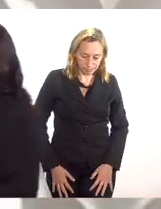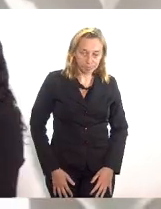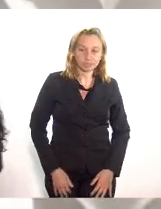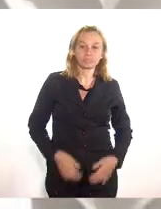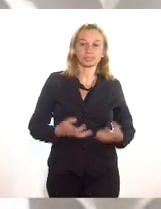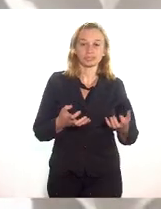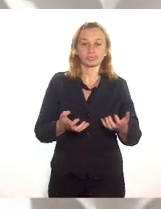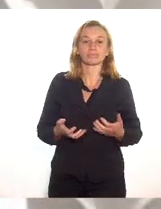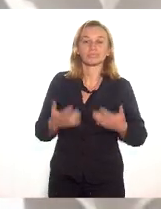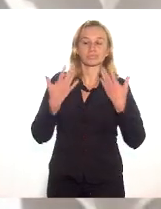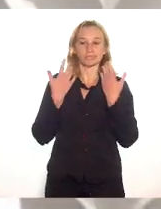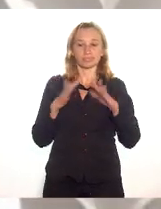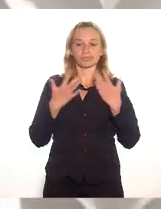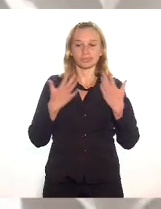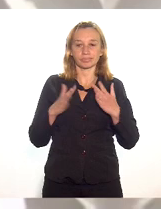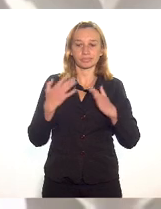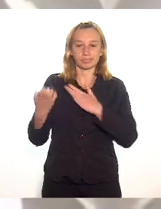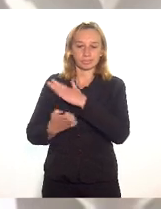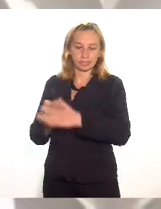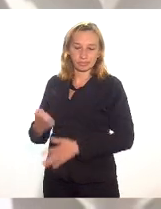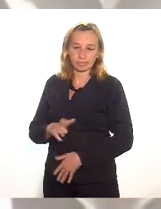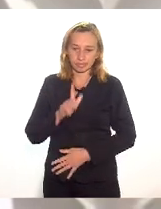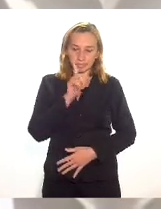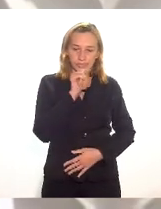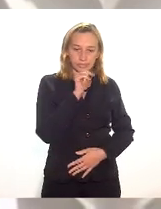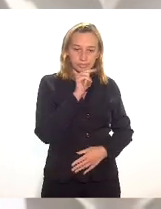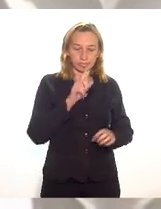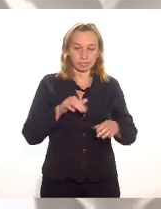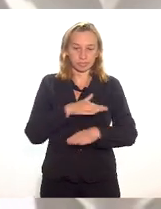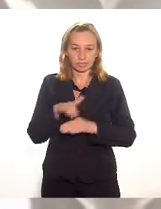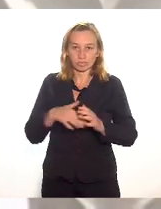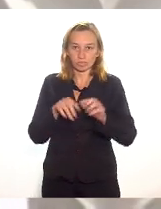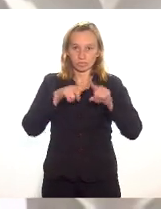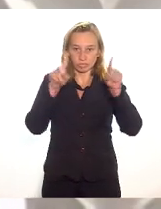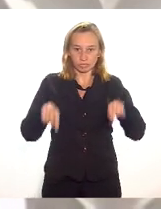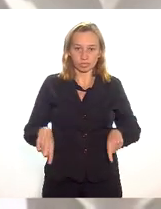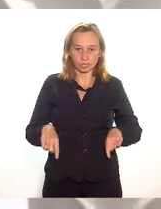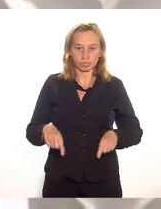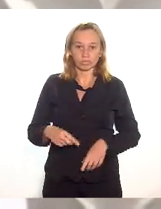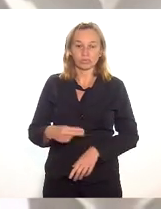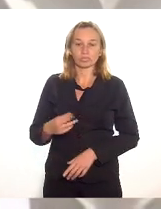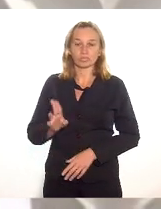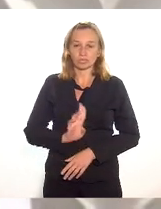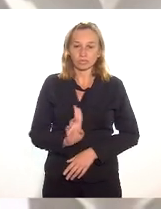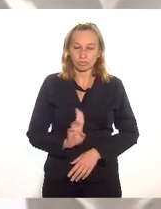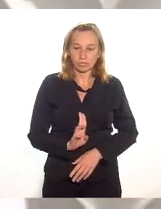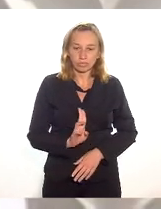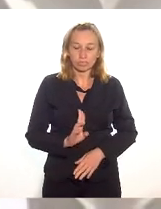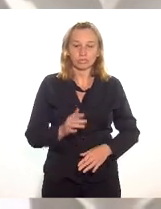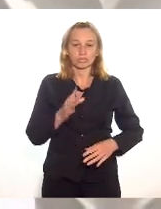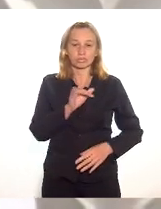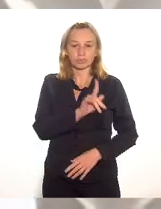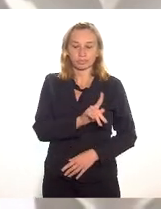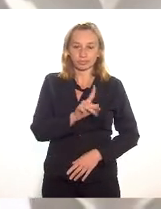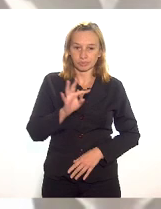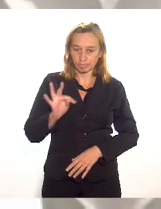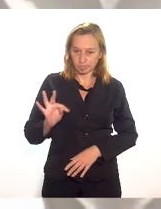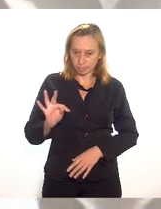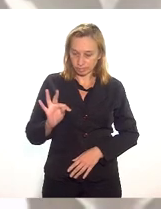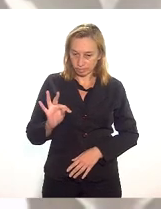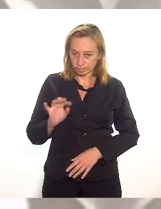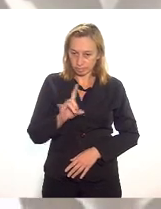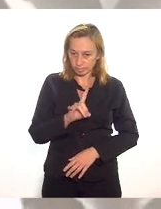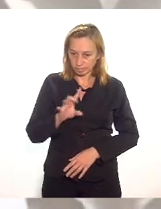quero saudar os sedaianos, não em meu nome pessoal, mas em nome dos companheiros do PDT, que